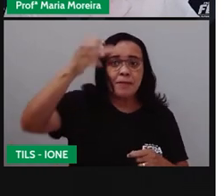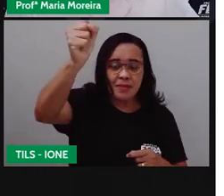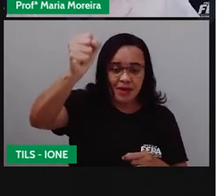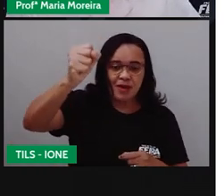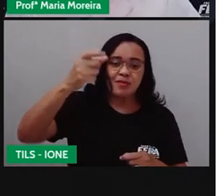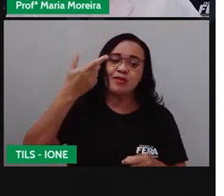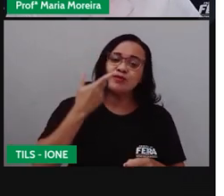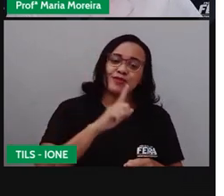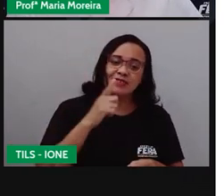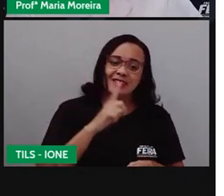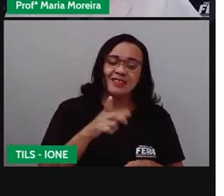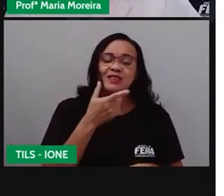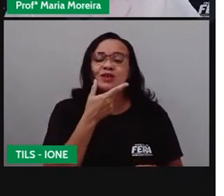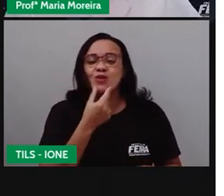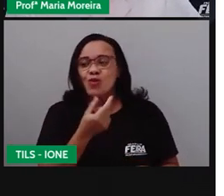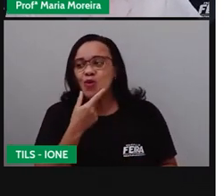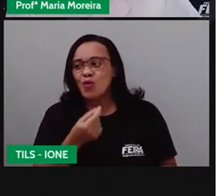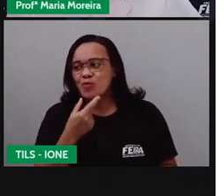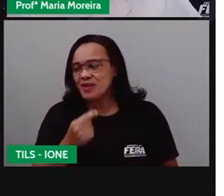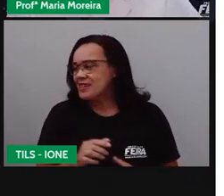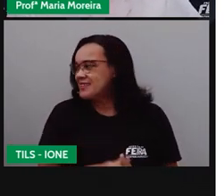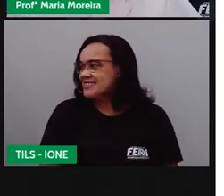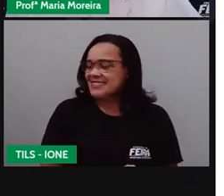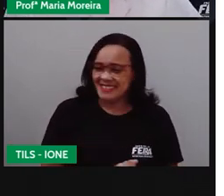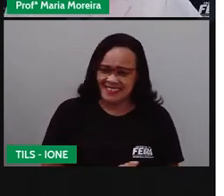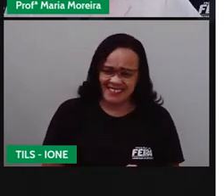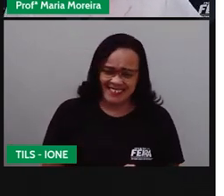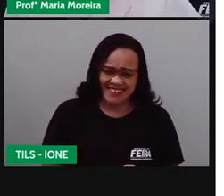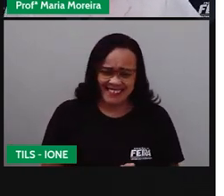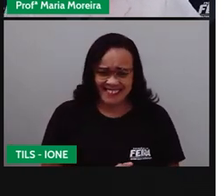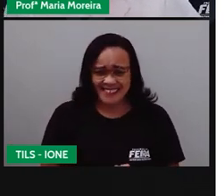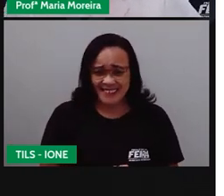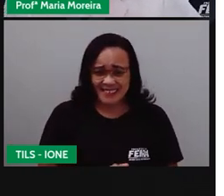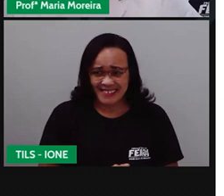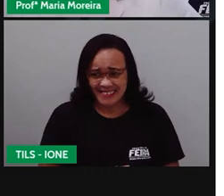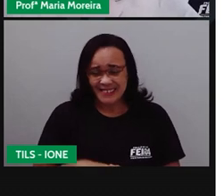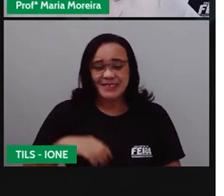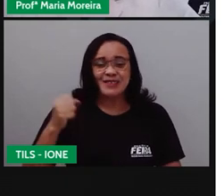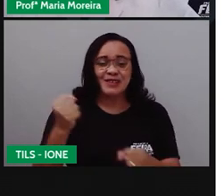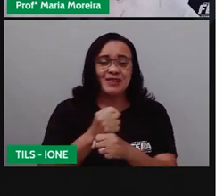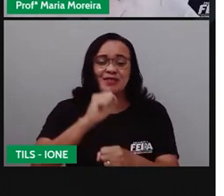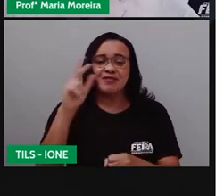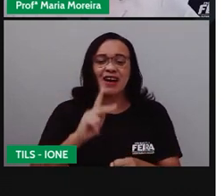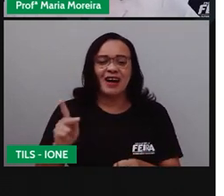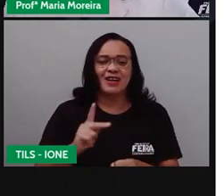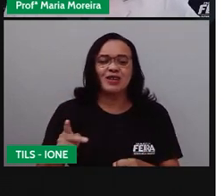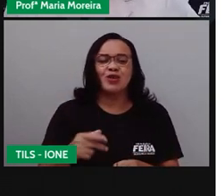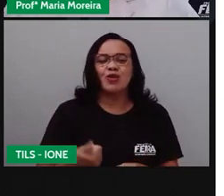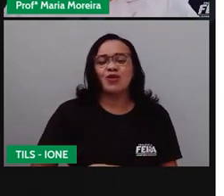meu francês, alemão, não sei, no valor de 50 mil